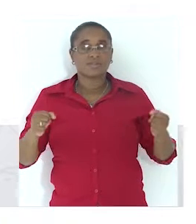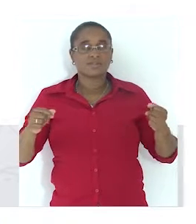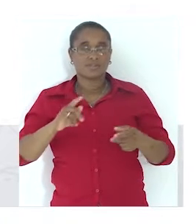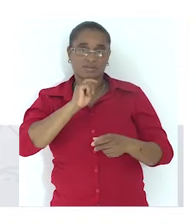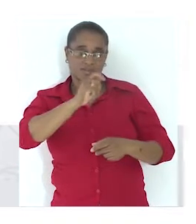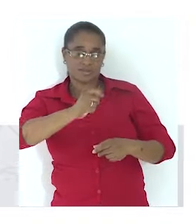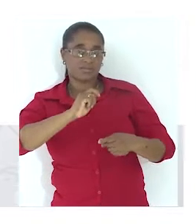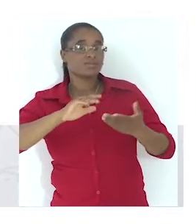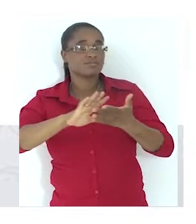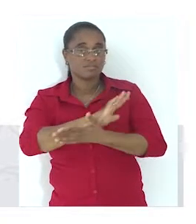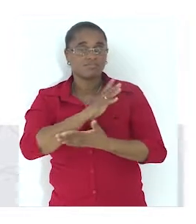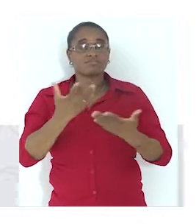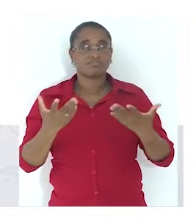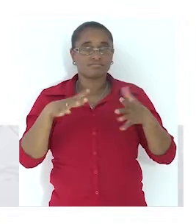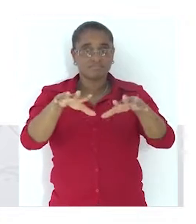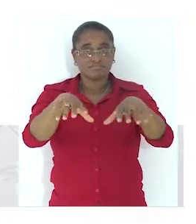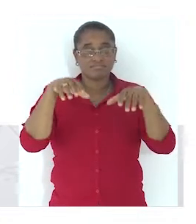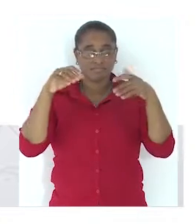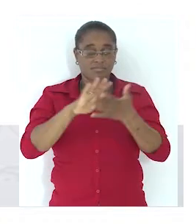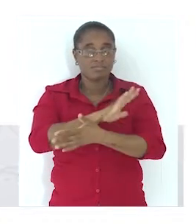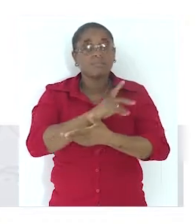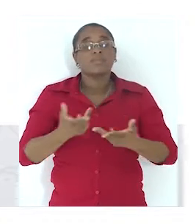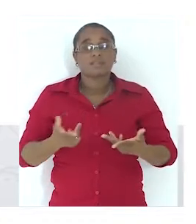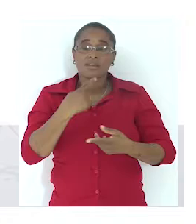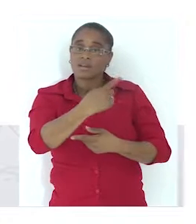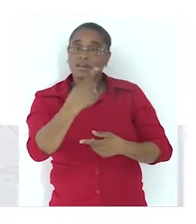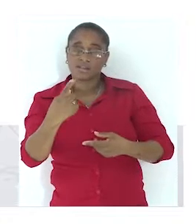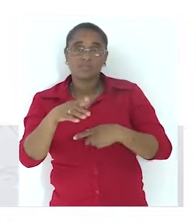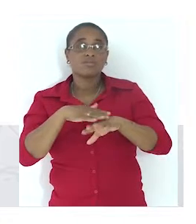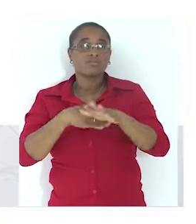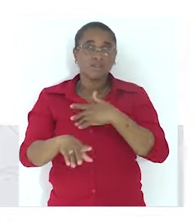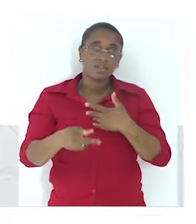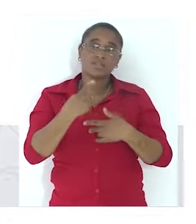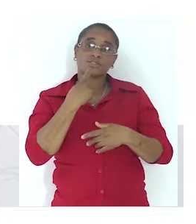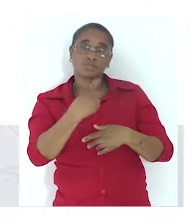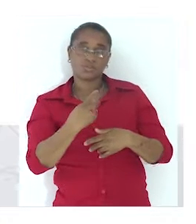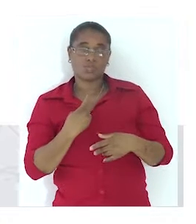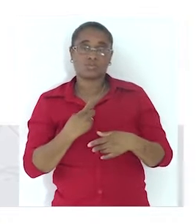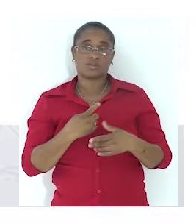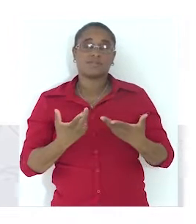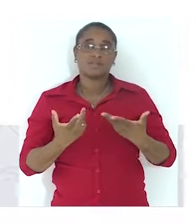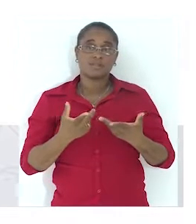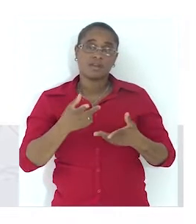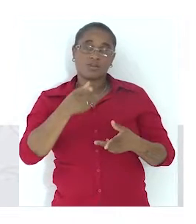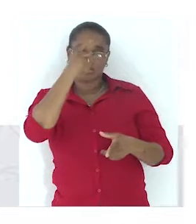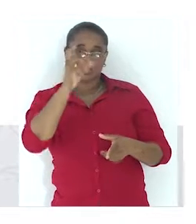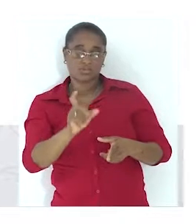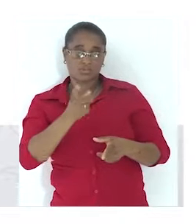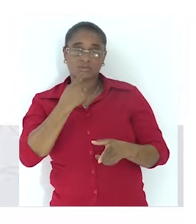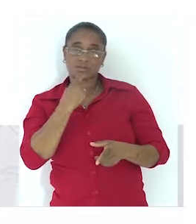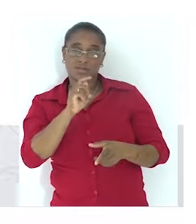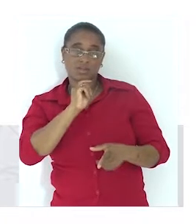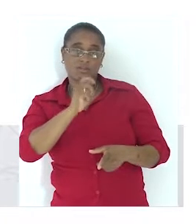veículos e cada um faz suas respectivas perguntas ao entrevistado, não